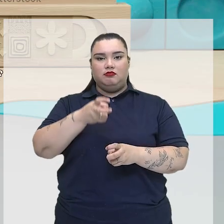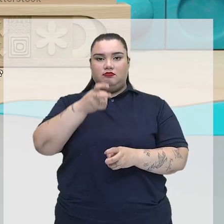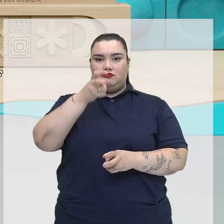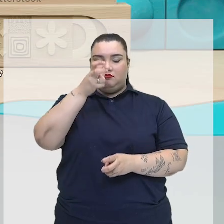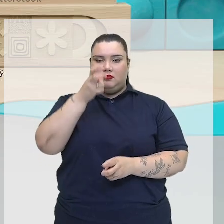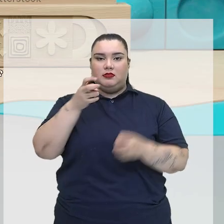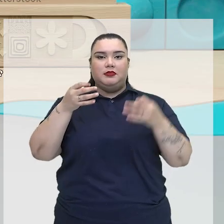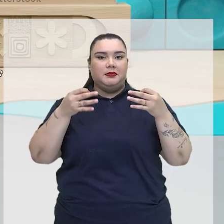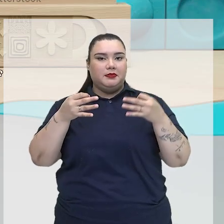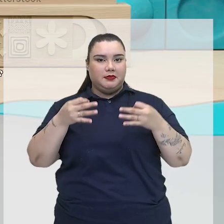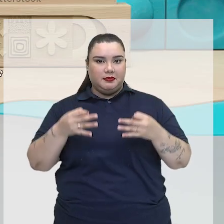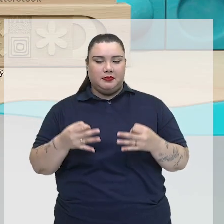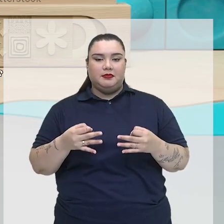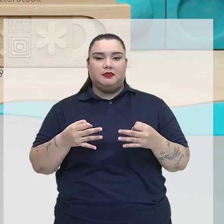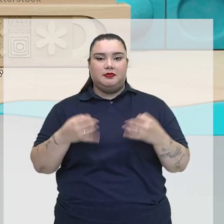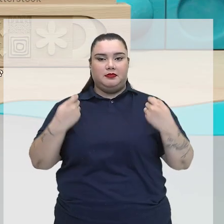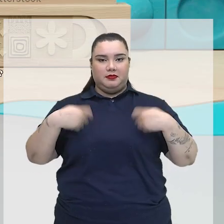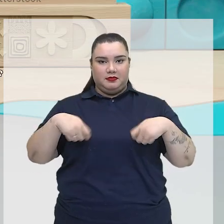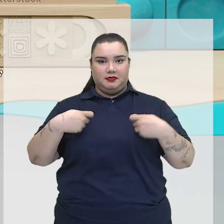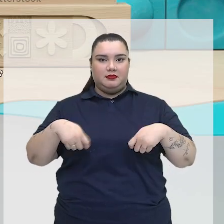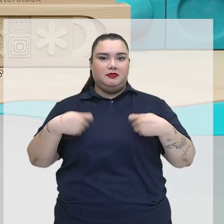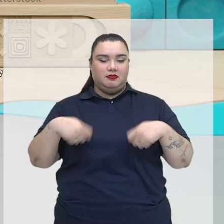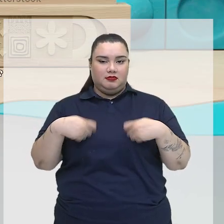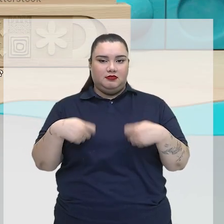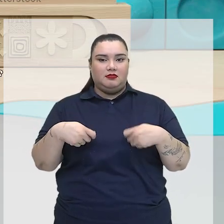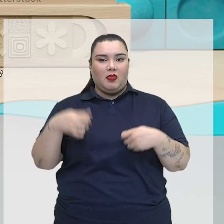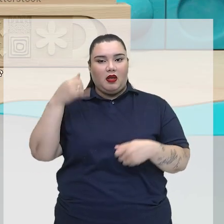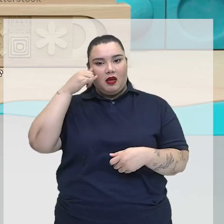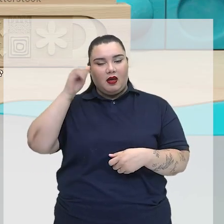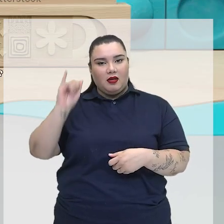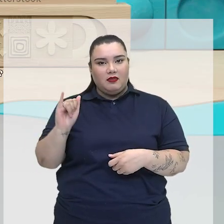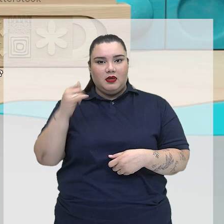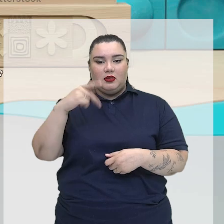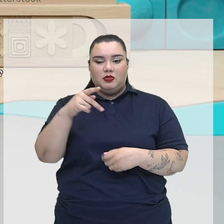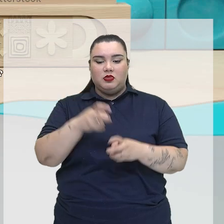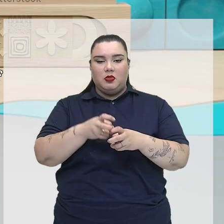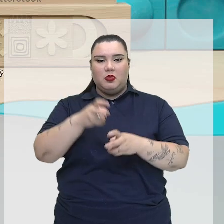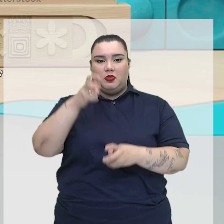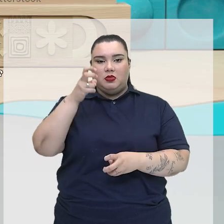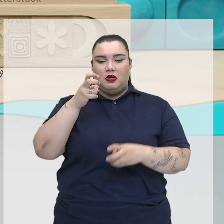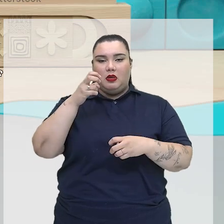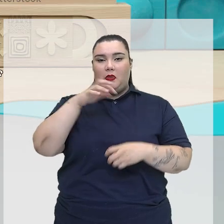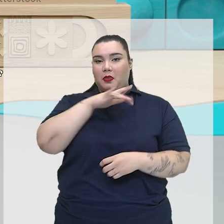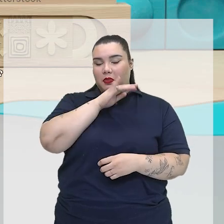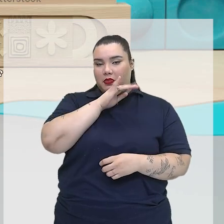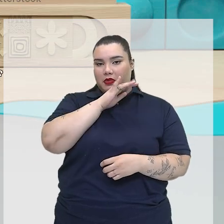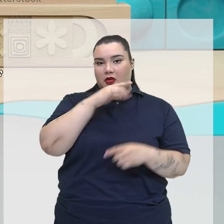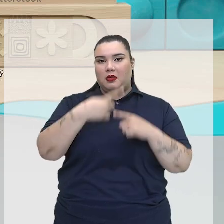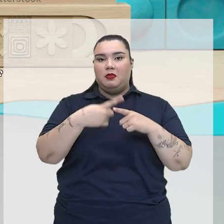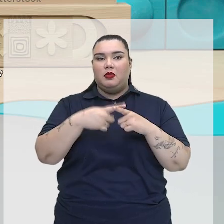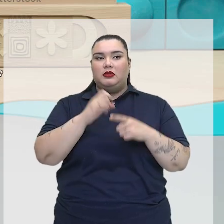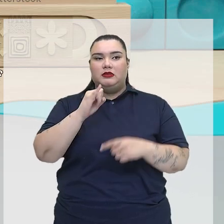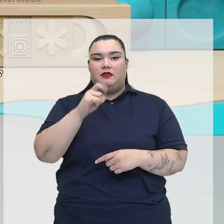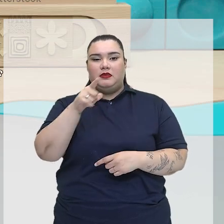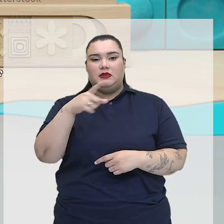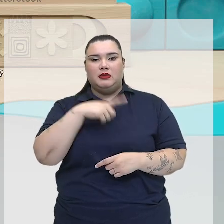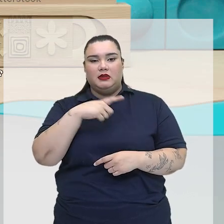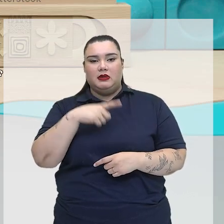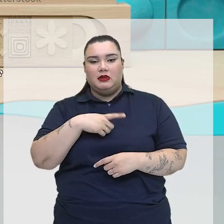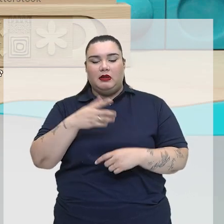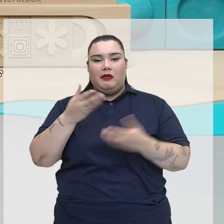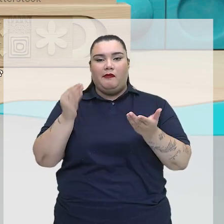manter sua estrutura retinha, sem sobrecarregar a sua coluna. Porque se você tem hábitos